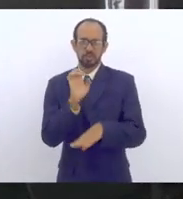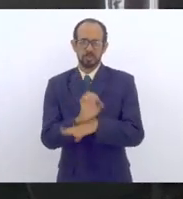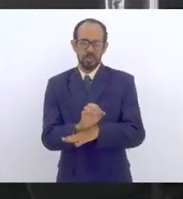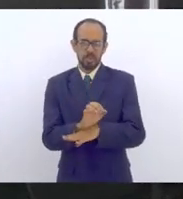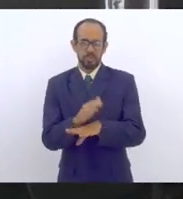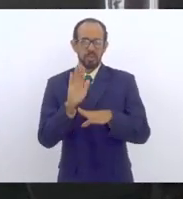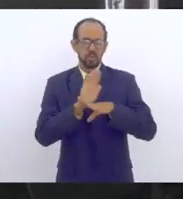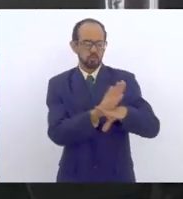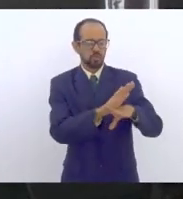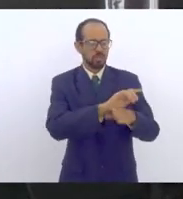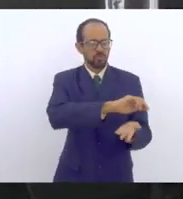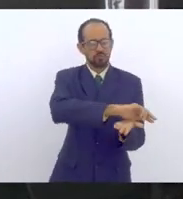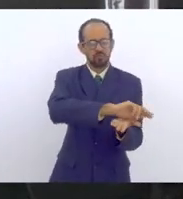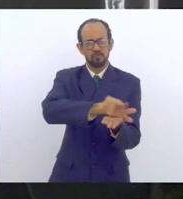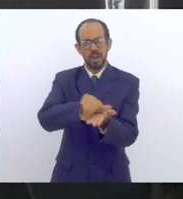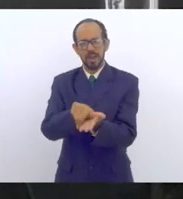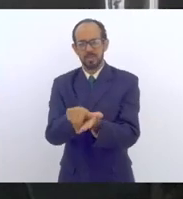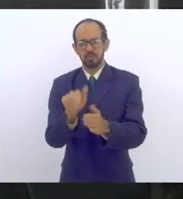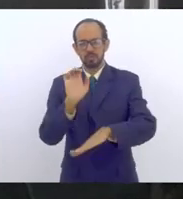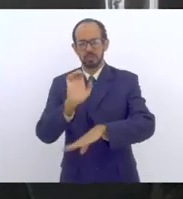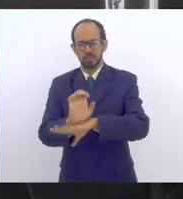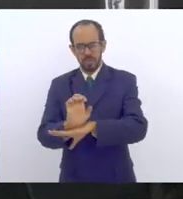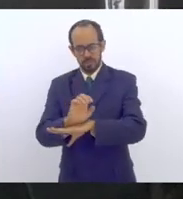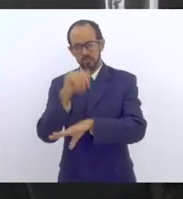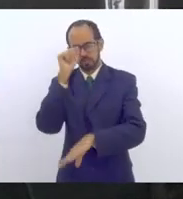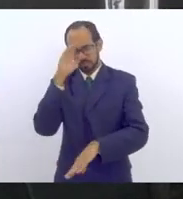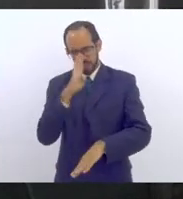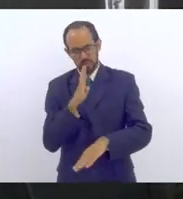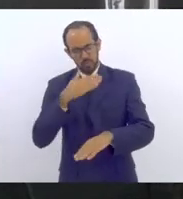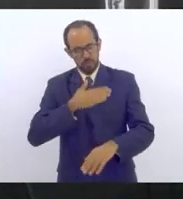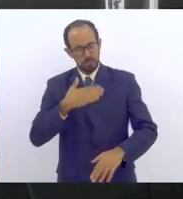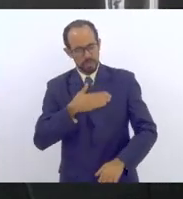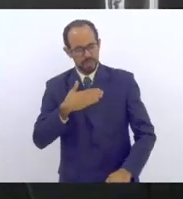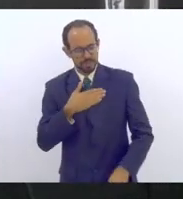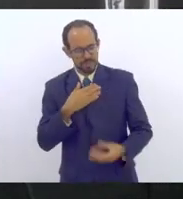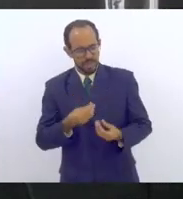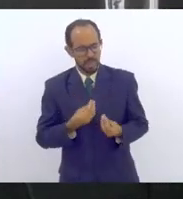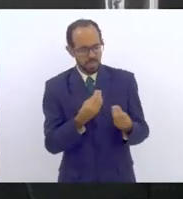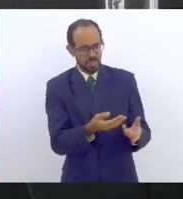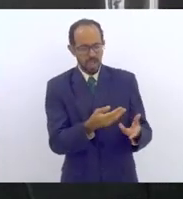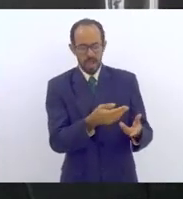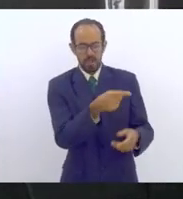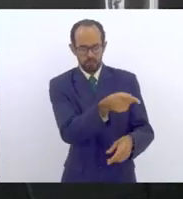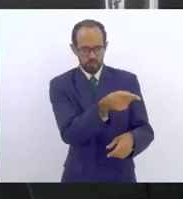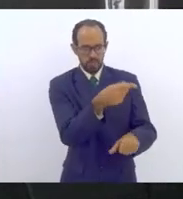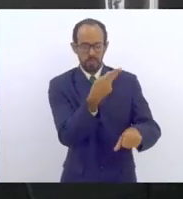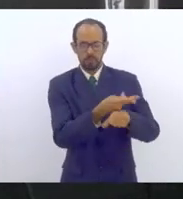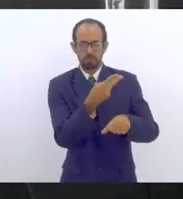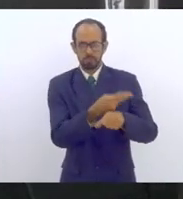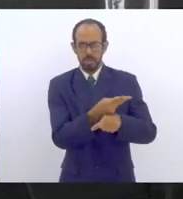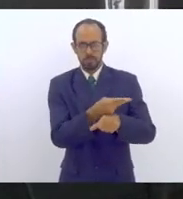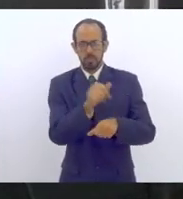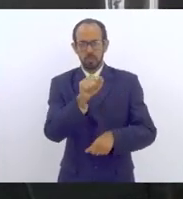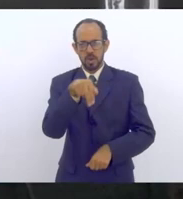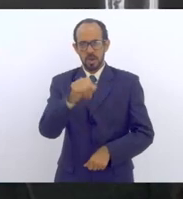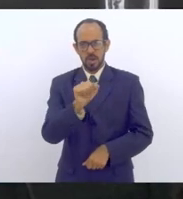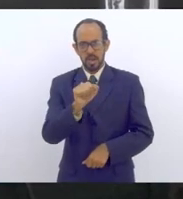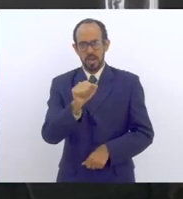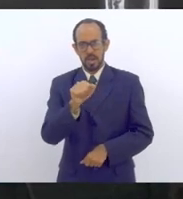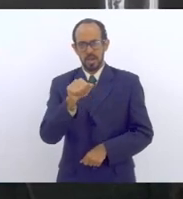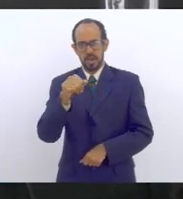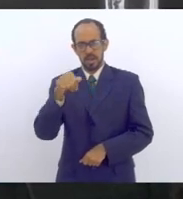muitos estados brasileiros é um prazer grandes entregar a você é o prêmio Ana Nery que sirva de